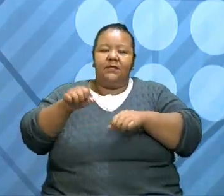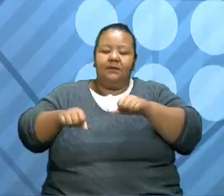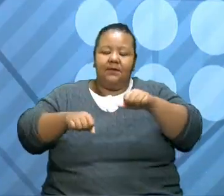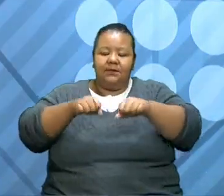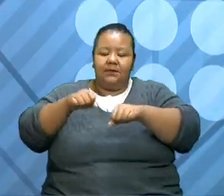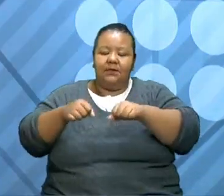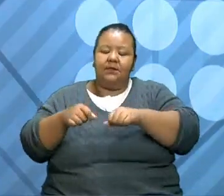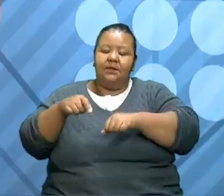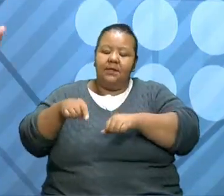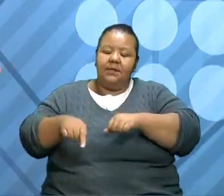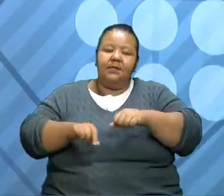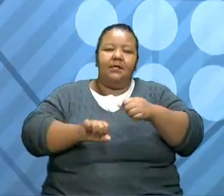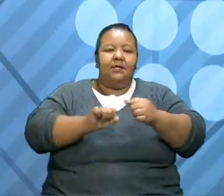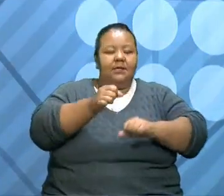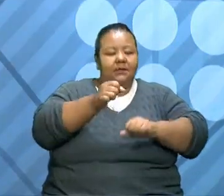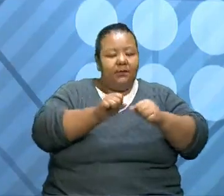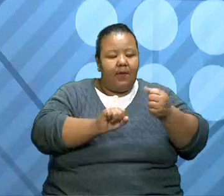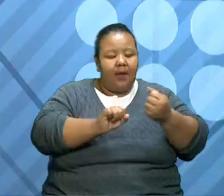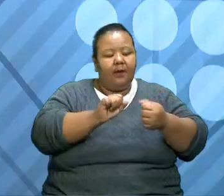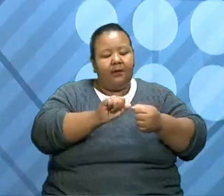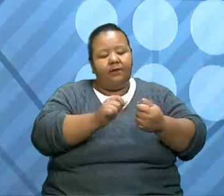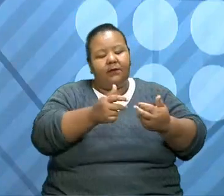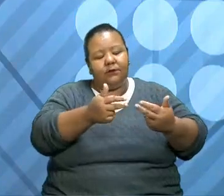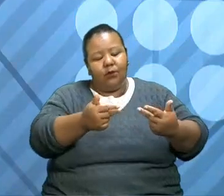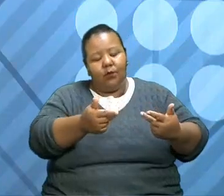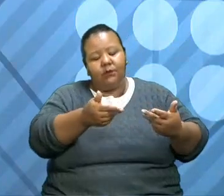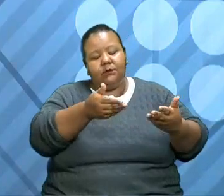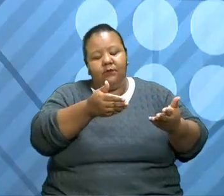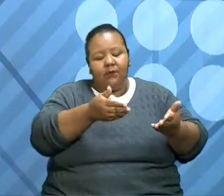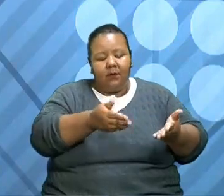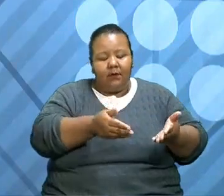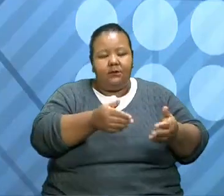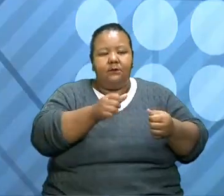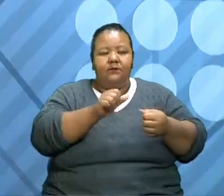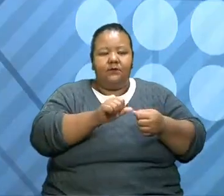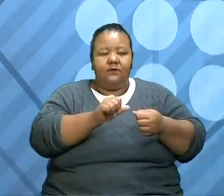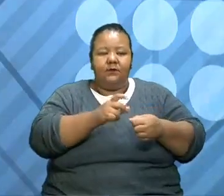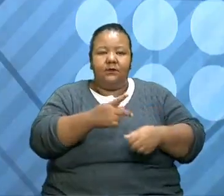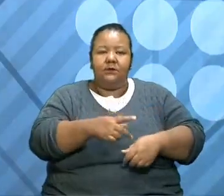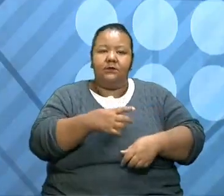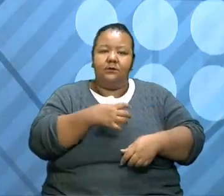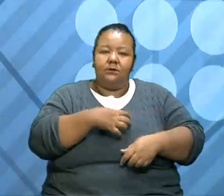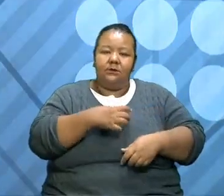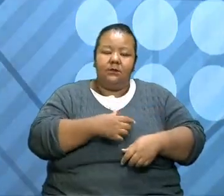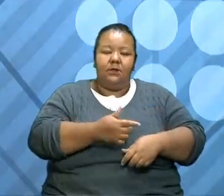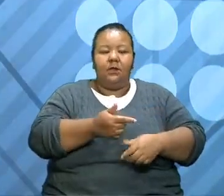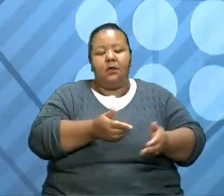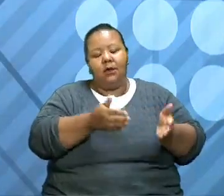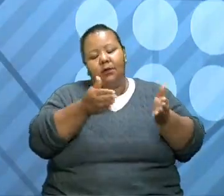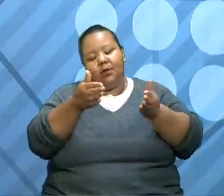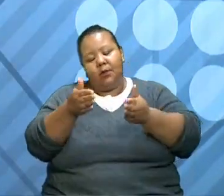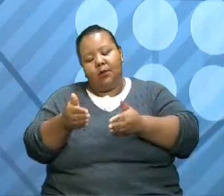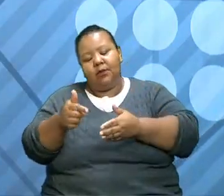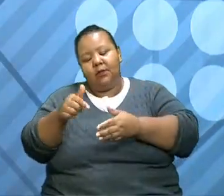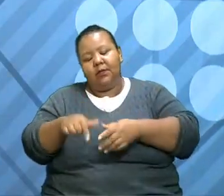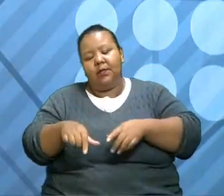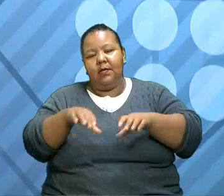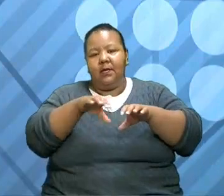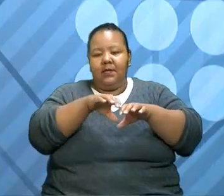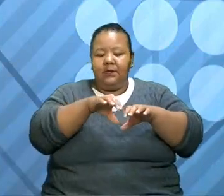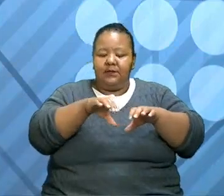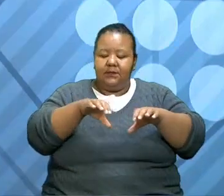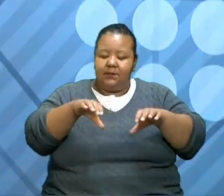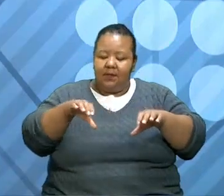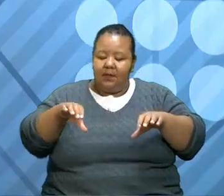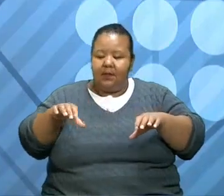Tem essa máquina que faz tal função, ela faz tal equipamento, você tem que fazer dessa maneira. Depois você tem que colocar nessa esteira que vai realizar